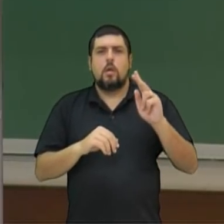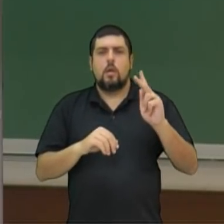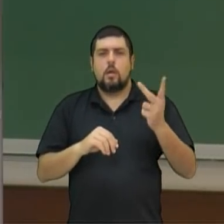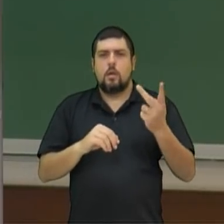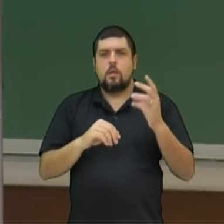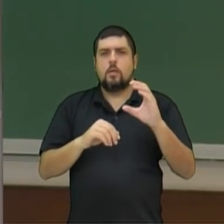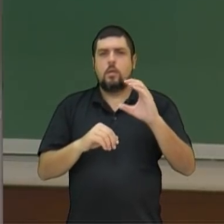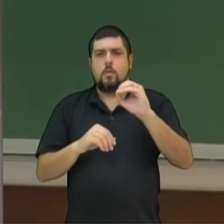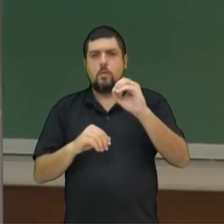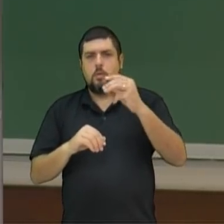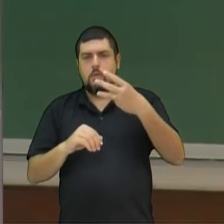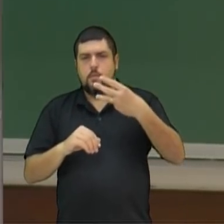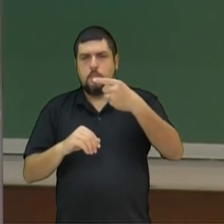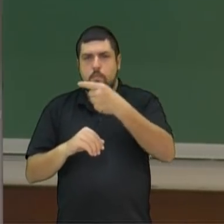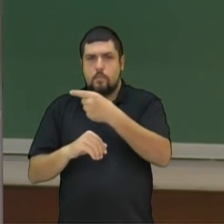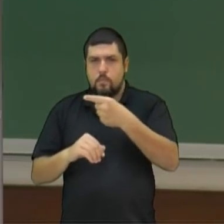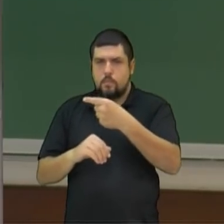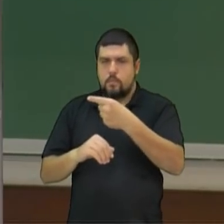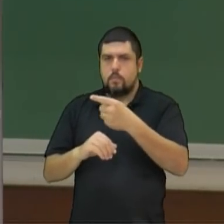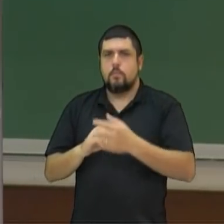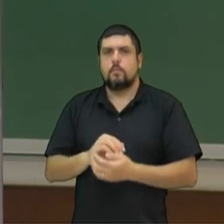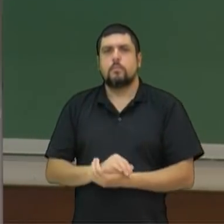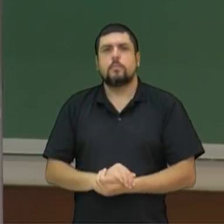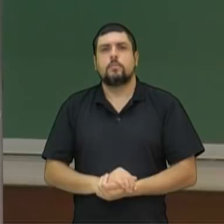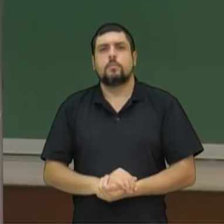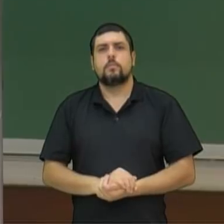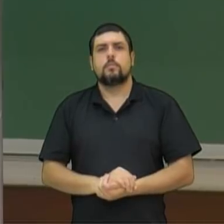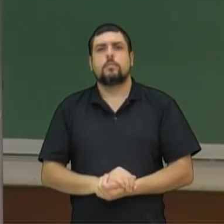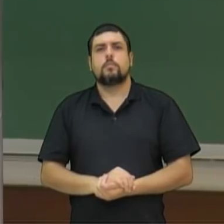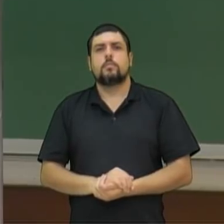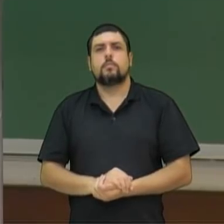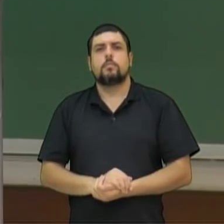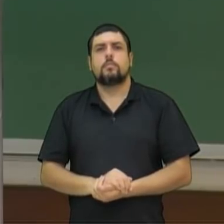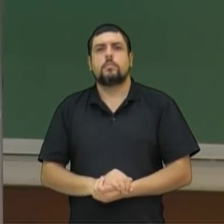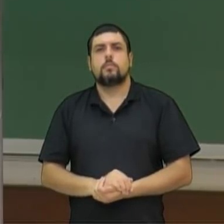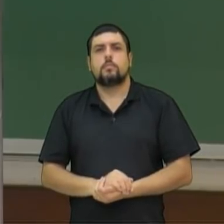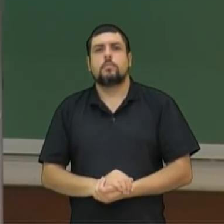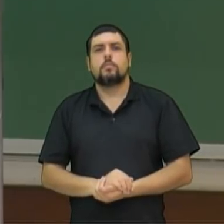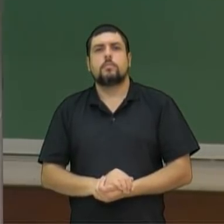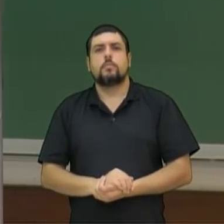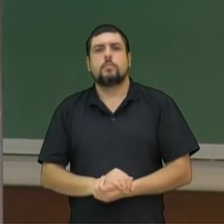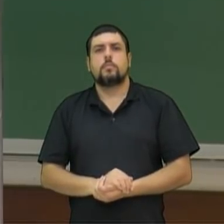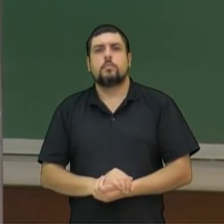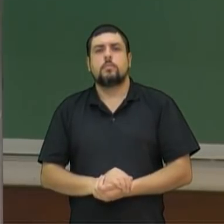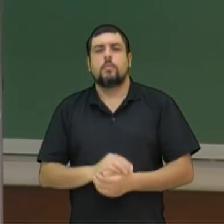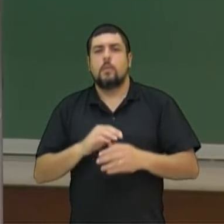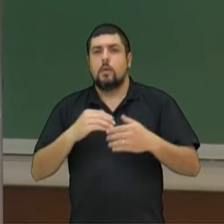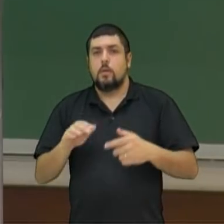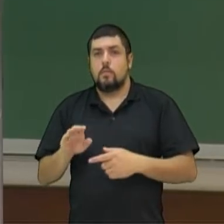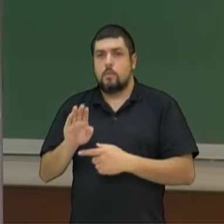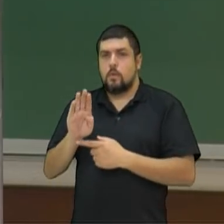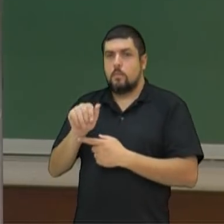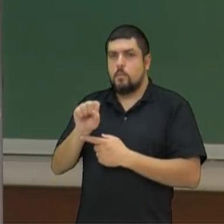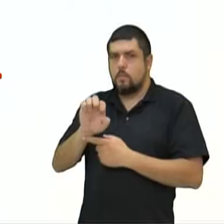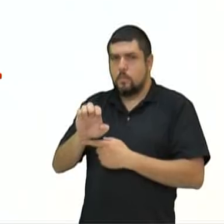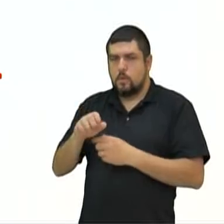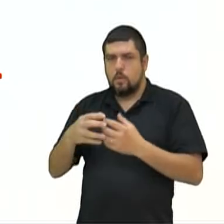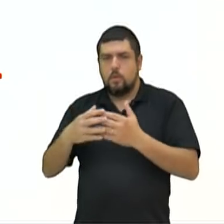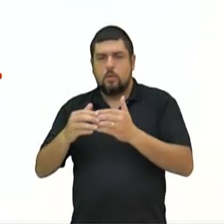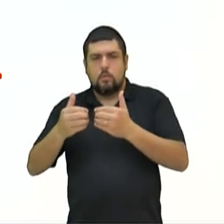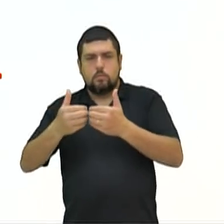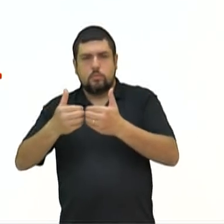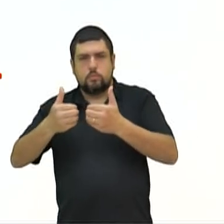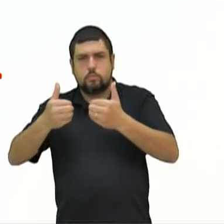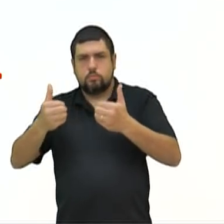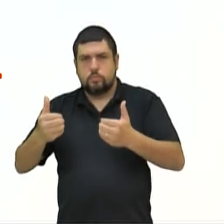HCO3- carbonato. Perfeito? Então, na dissociação da base, todas as